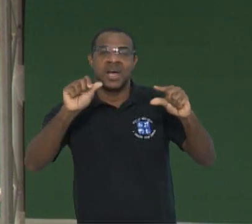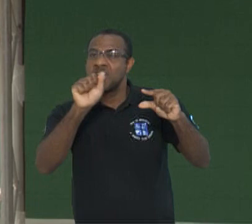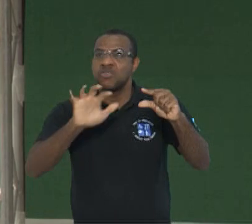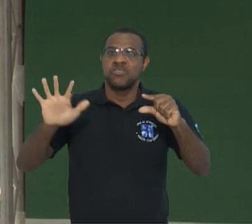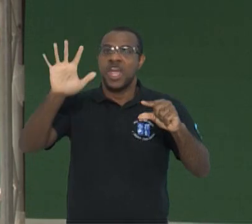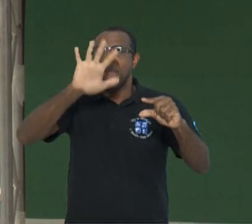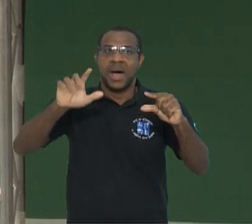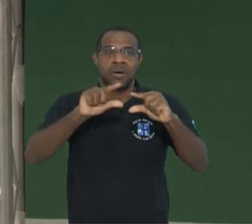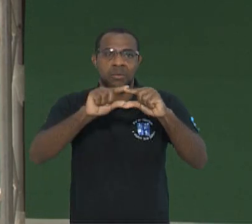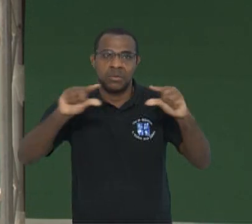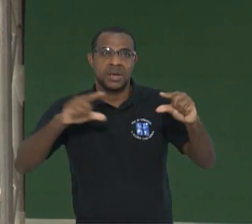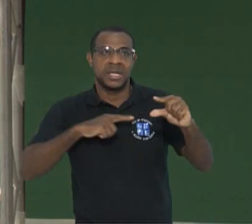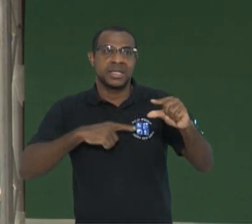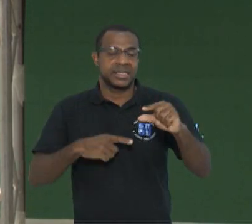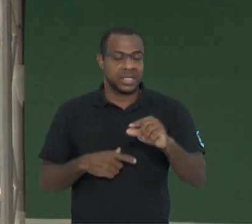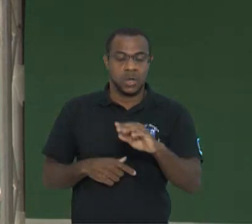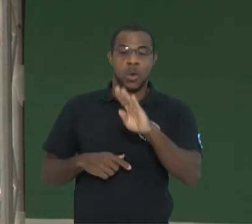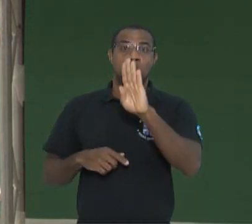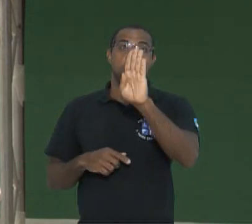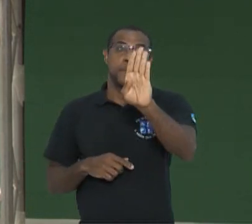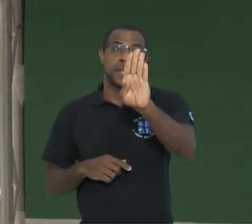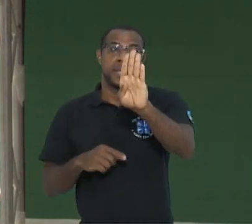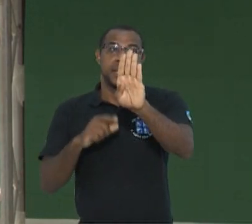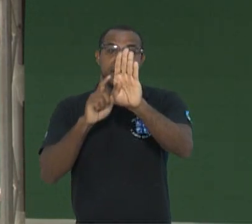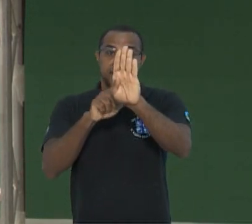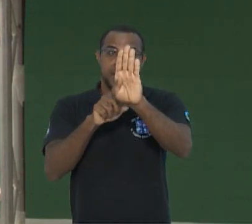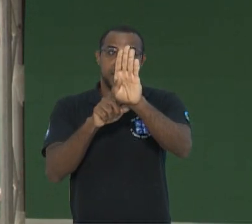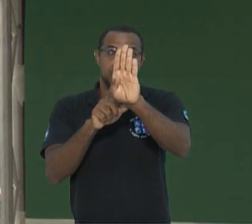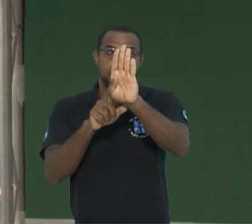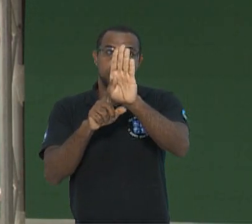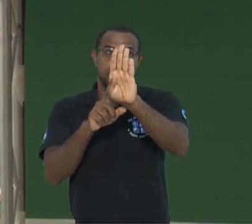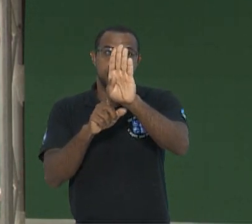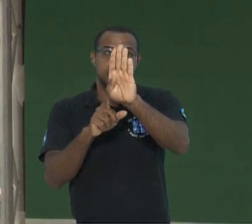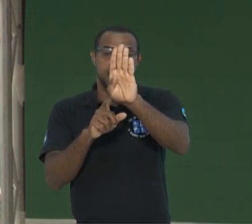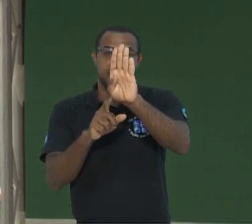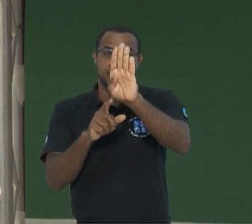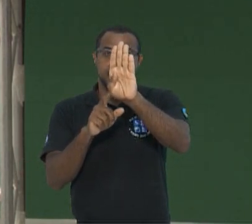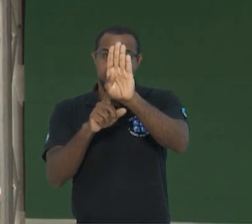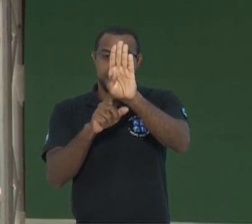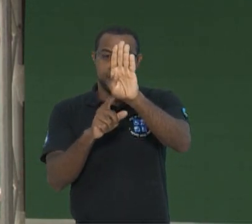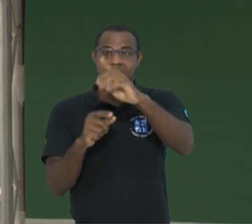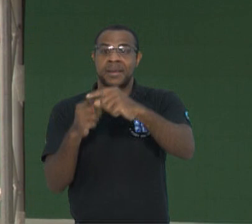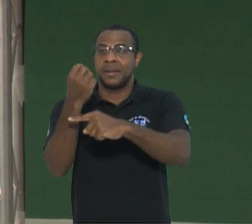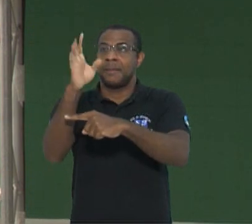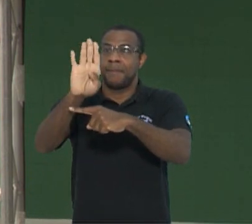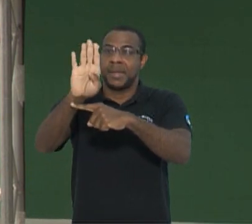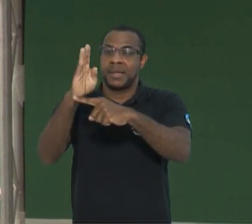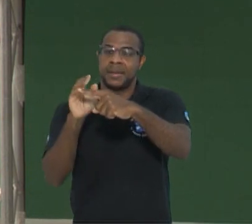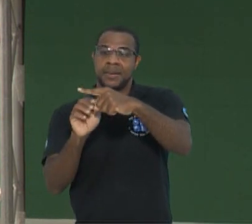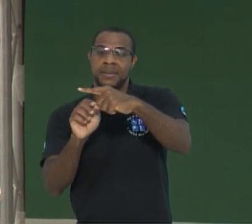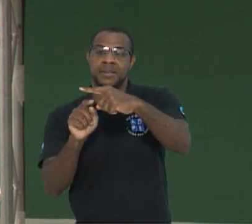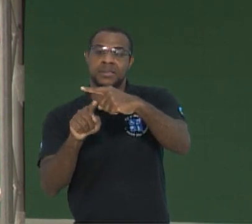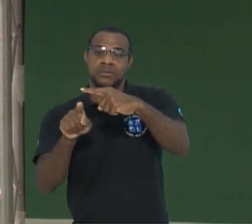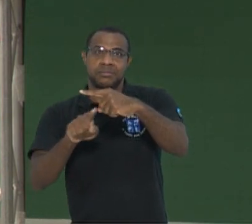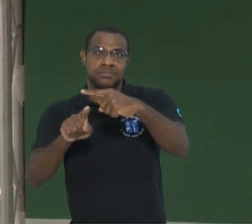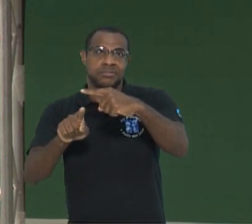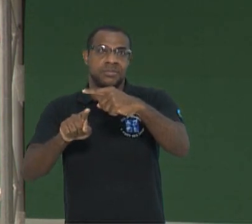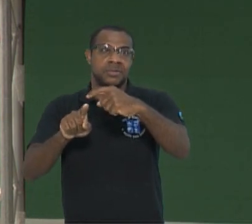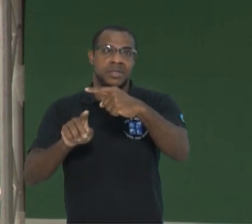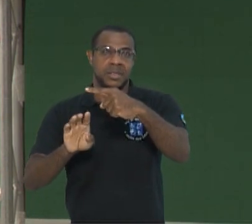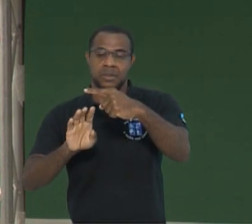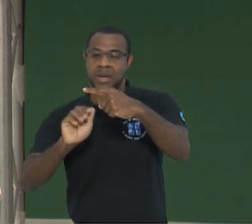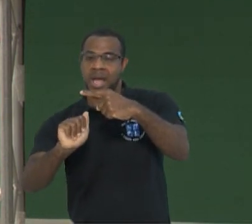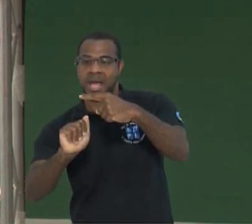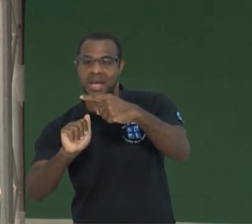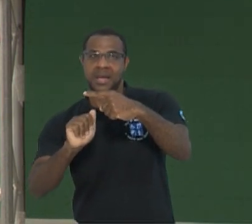tem o B no numerador. Então, por que B no numerador? Porque os focos estão sobre o eixo X. Vejam que eu